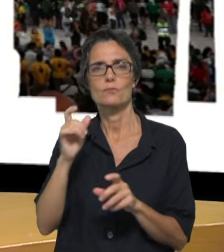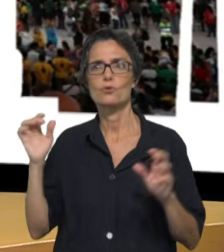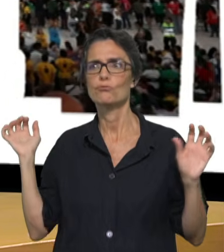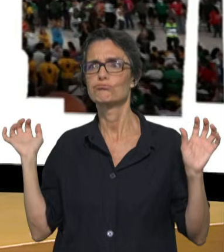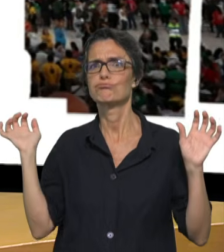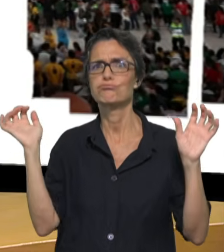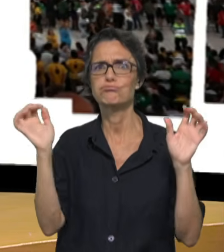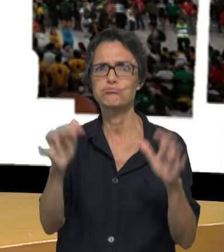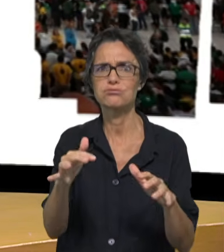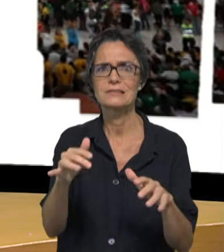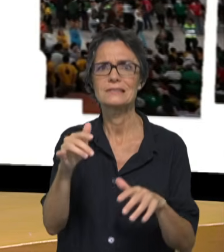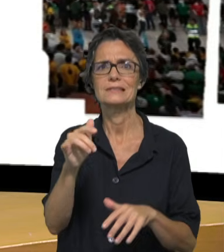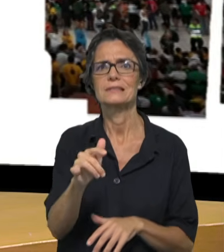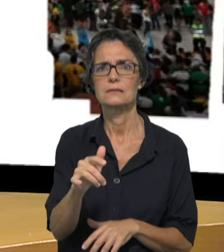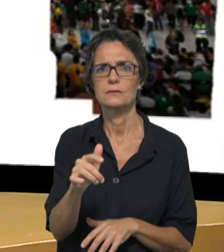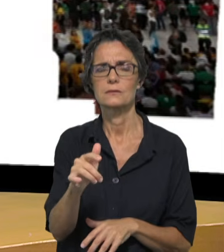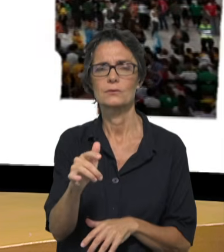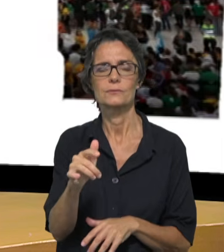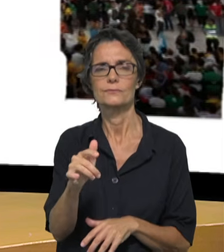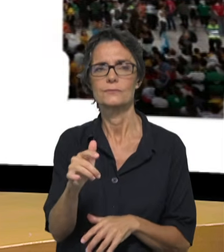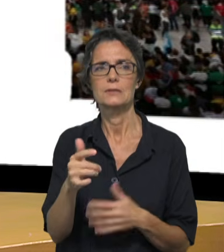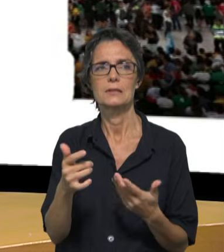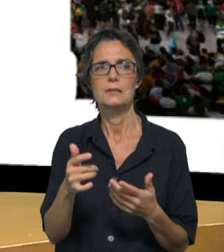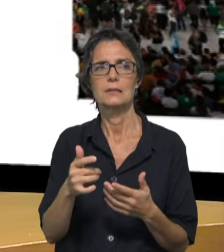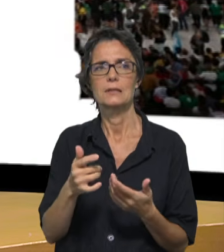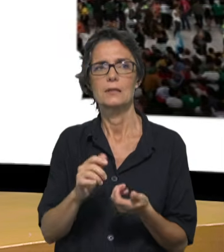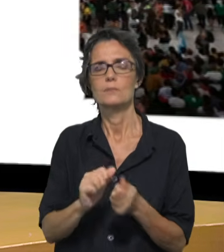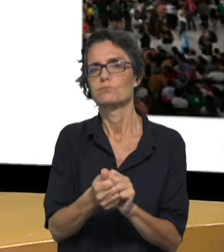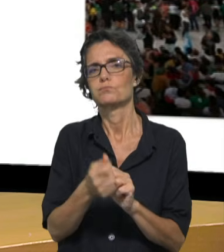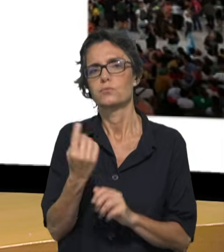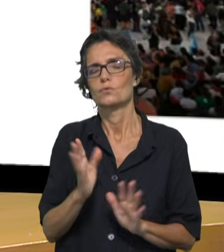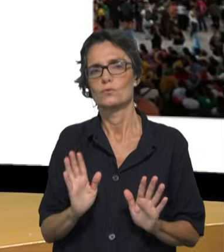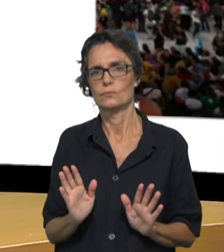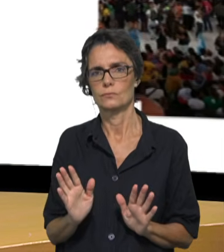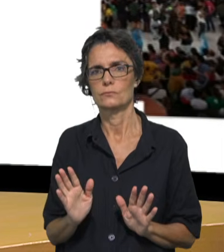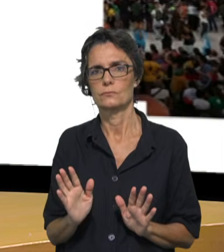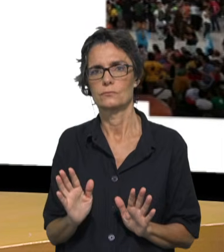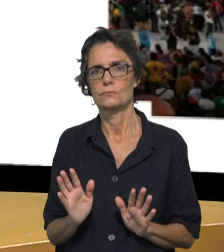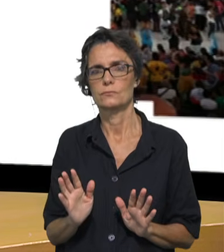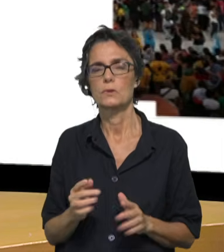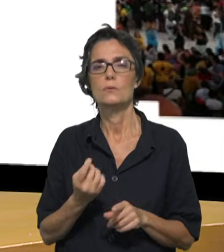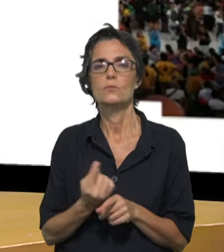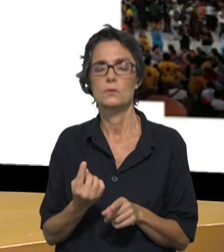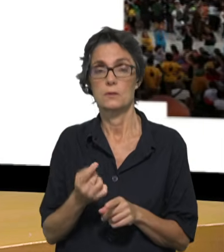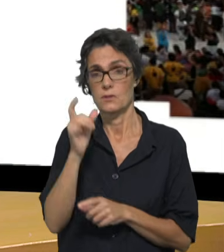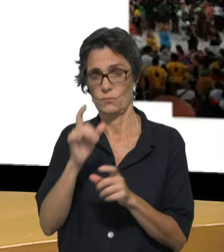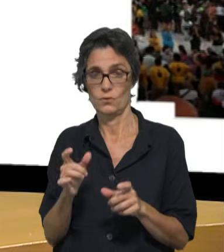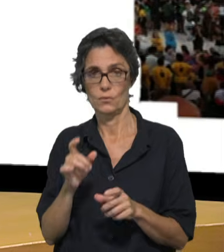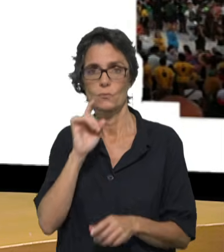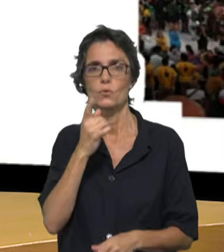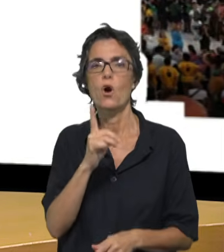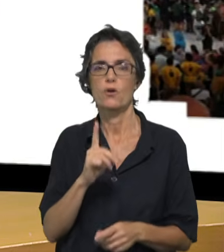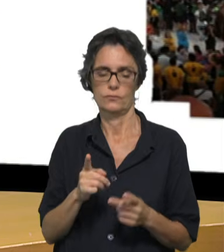já não é o turismo da moda, já nem é sequer aquele que é procurado. Porque as pessoas procuram a